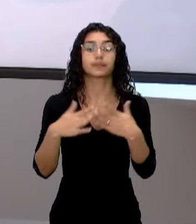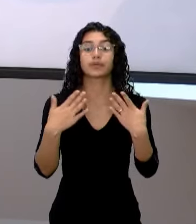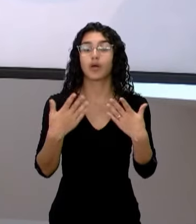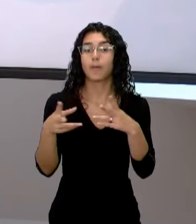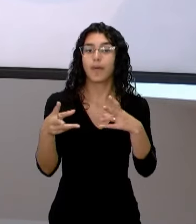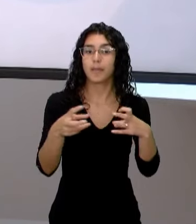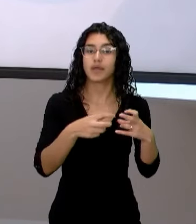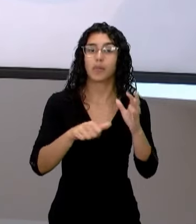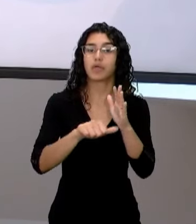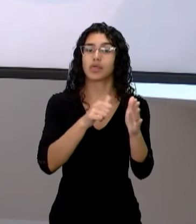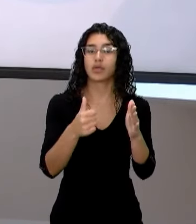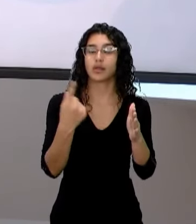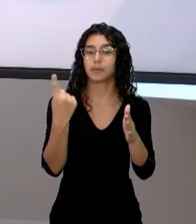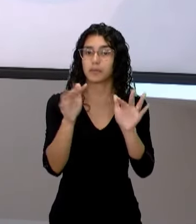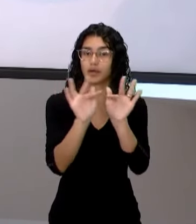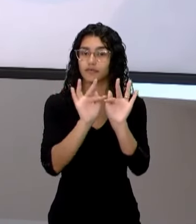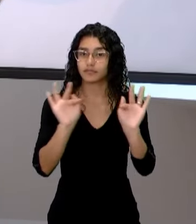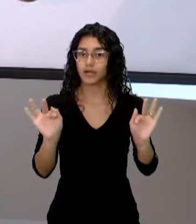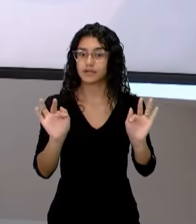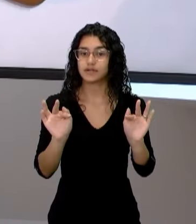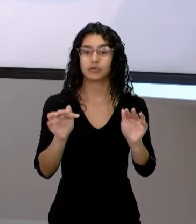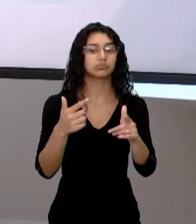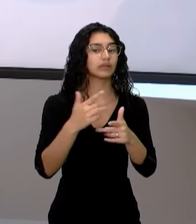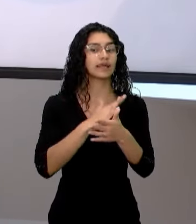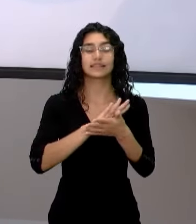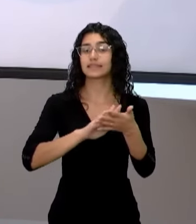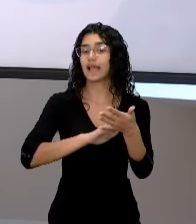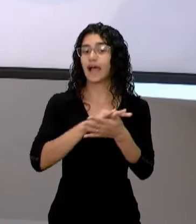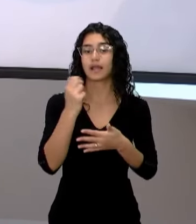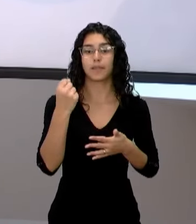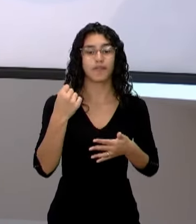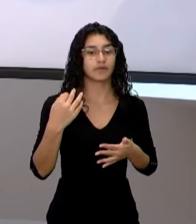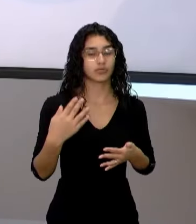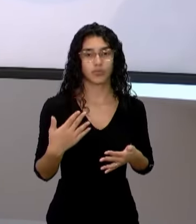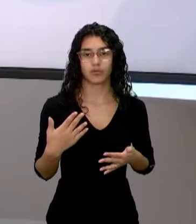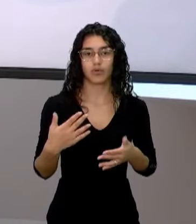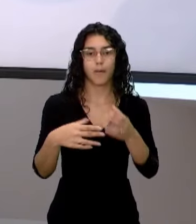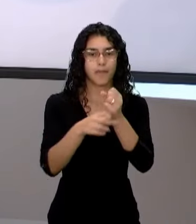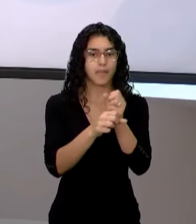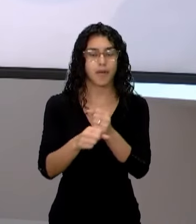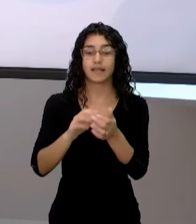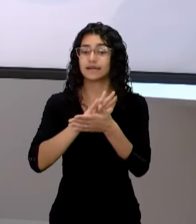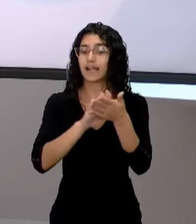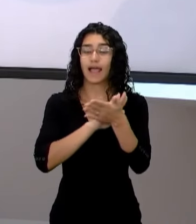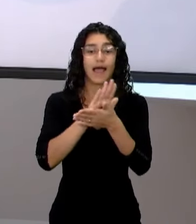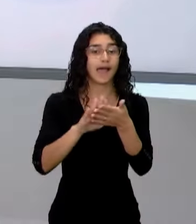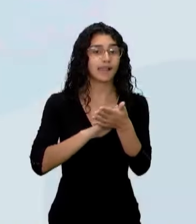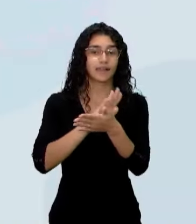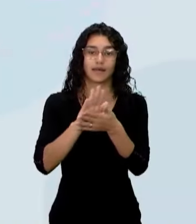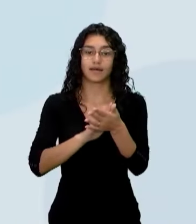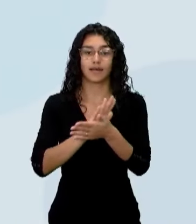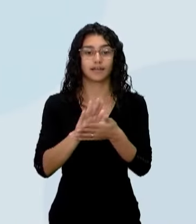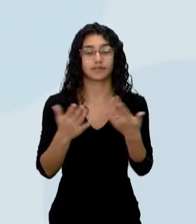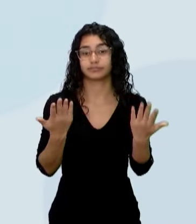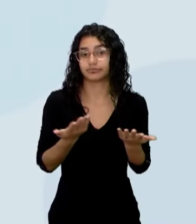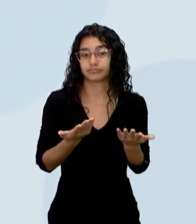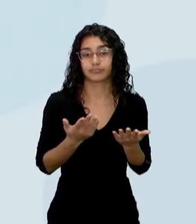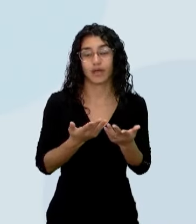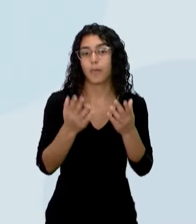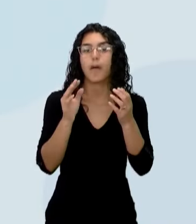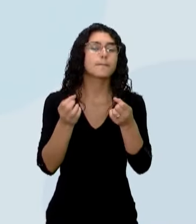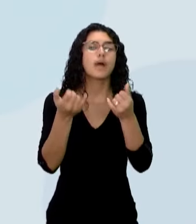aqui que nós temos a primeira frase aqui, ó, que não tem nada para ser calculado aqui, ó. tem nada para ser calculado. Nada, É não tem mais para assim.